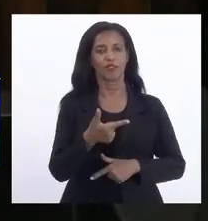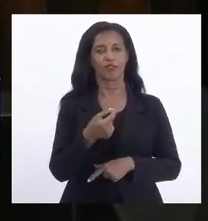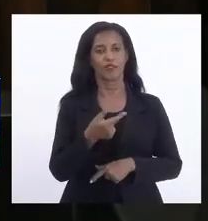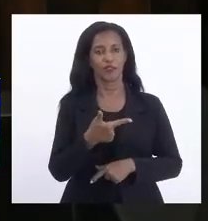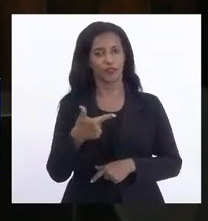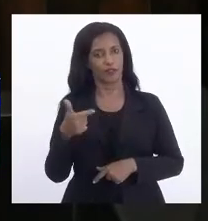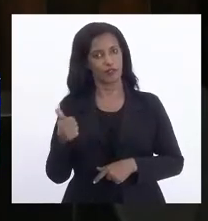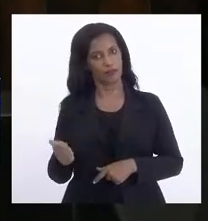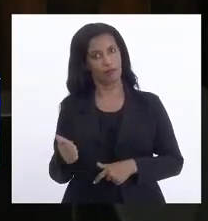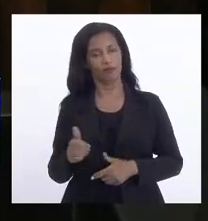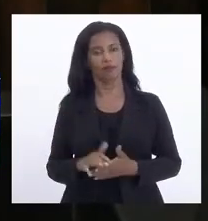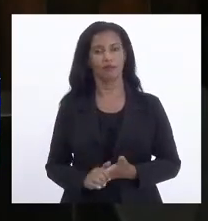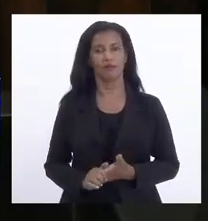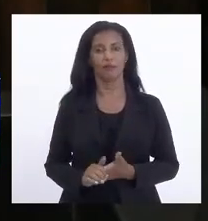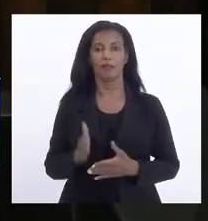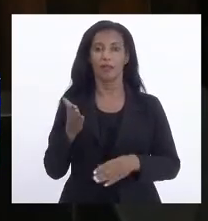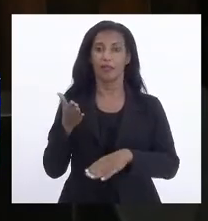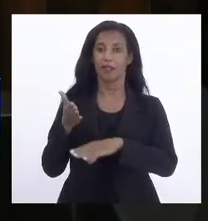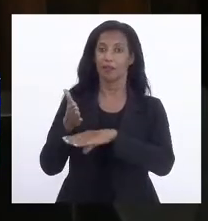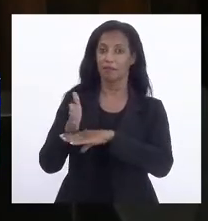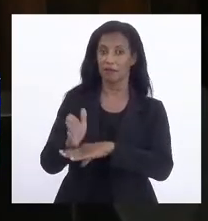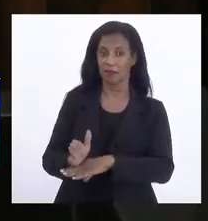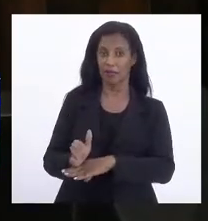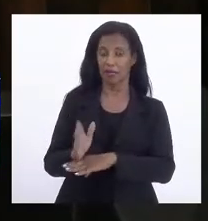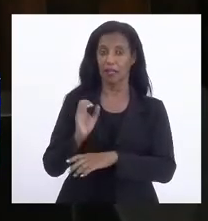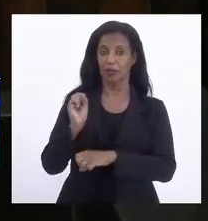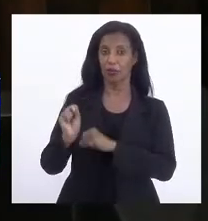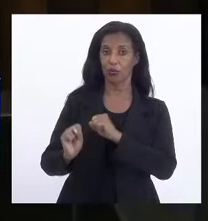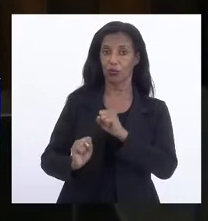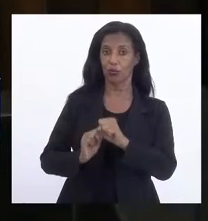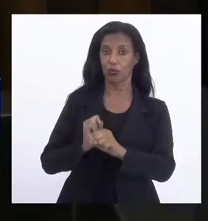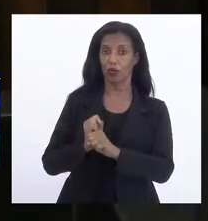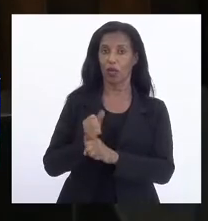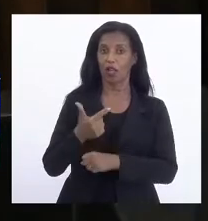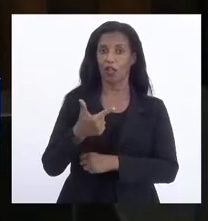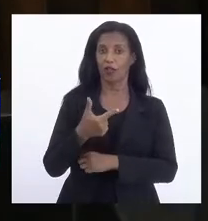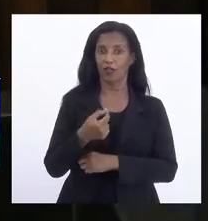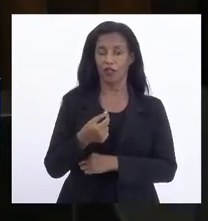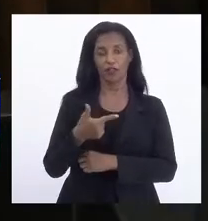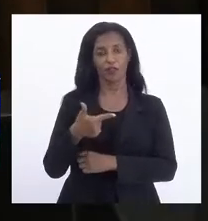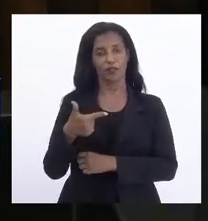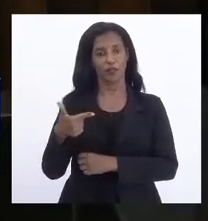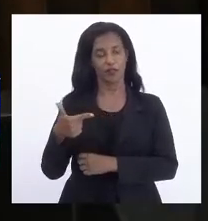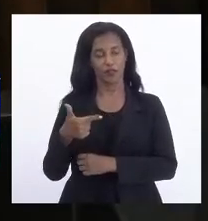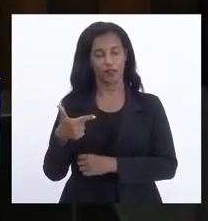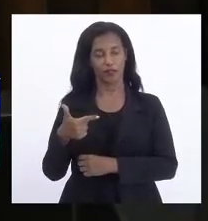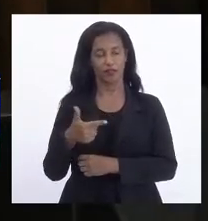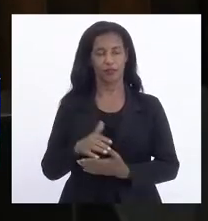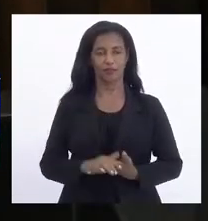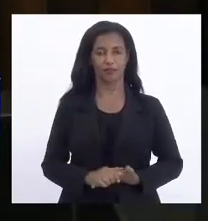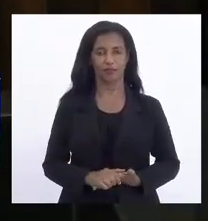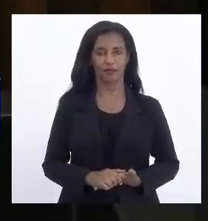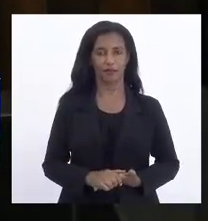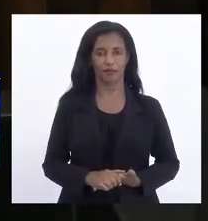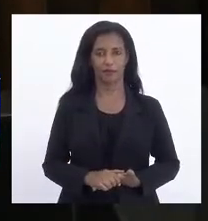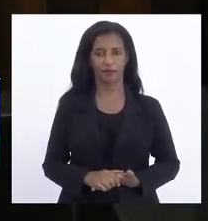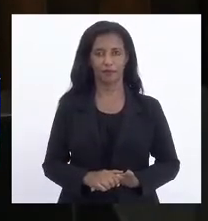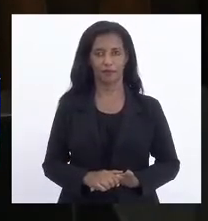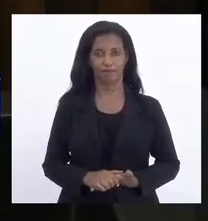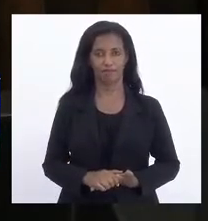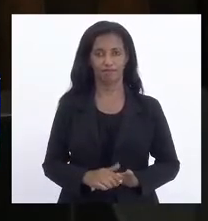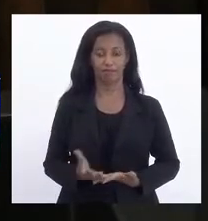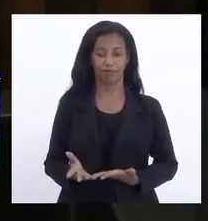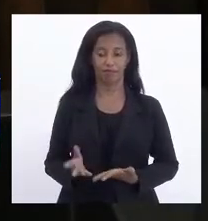2021 e ingressarmos no ano de 2022. Nos